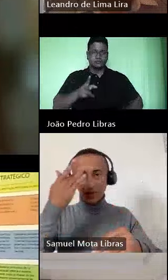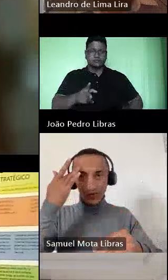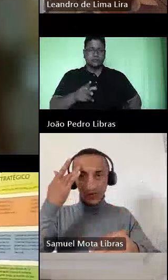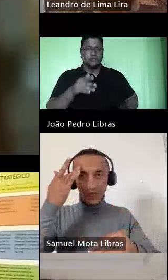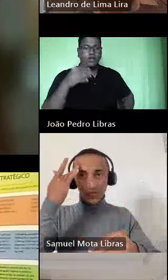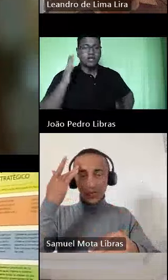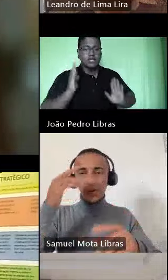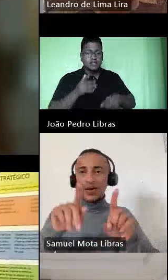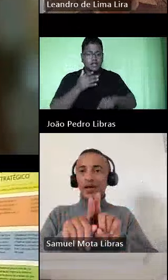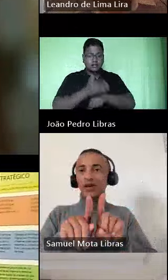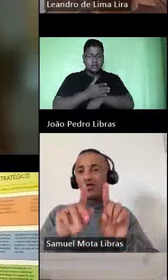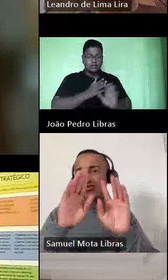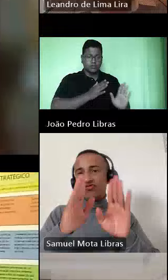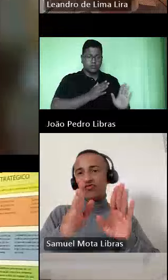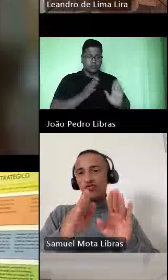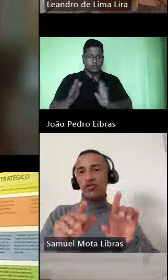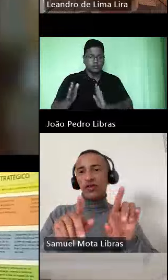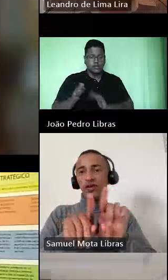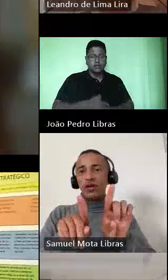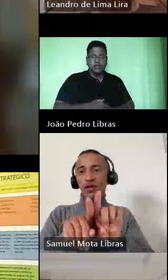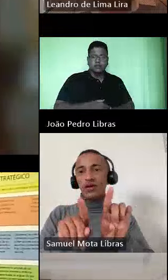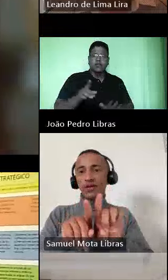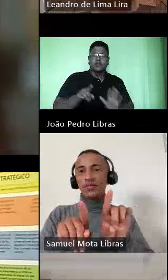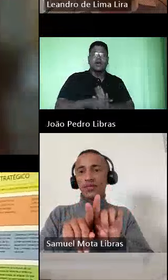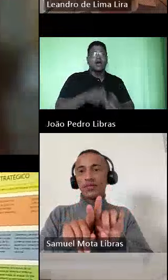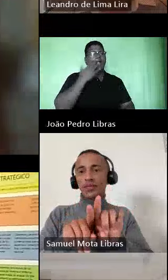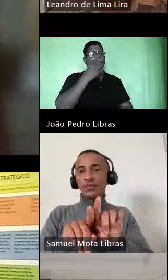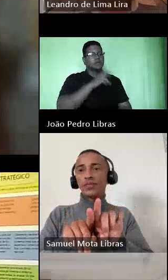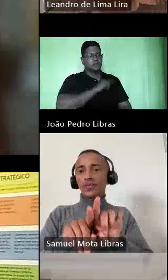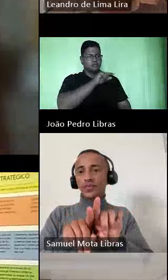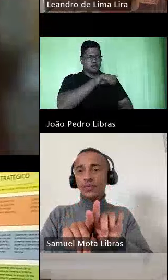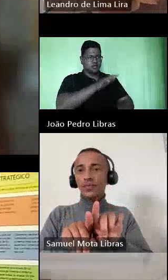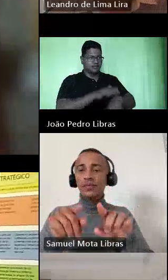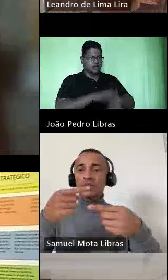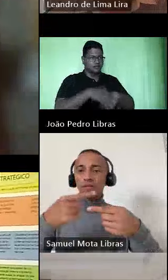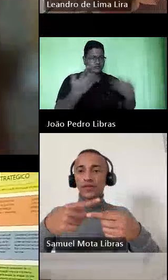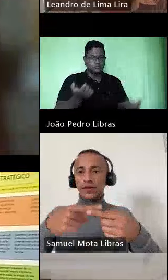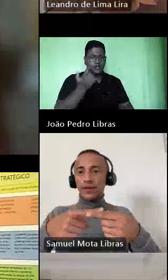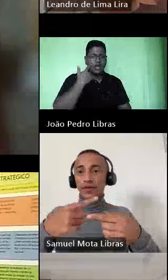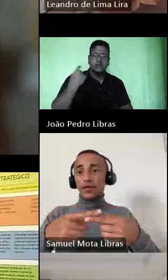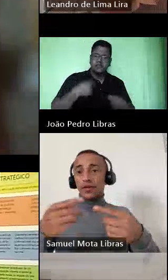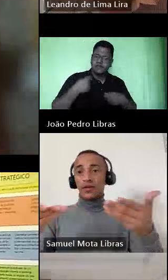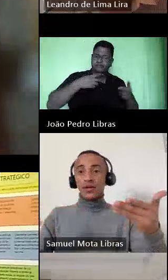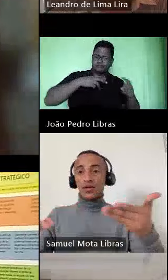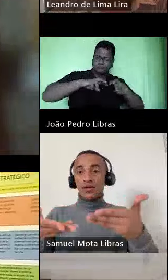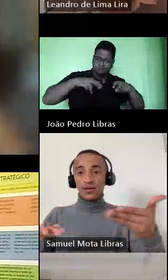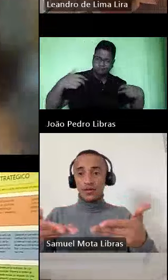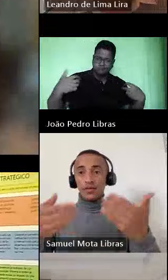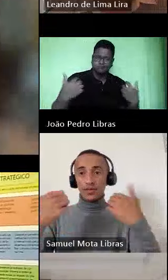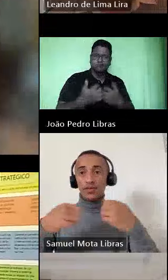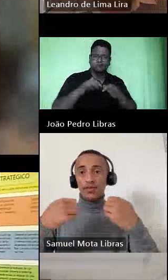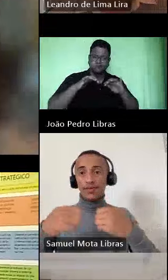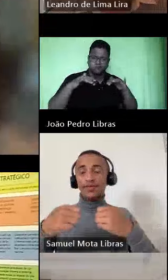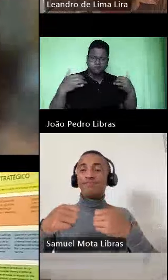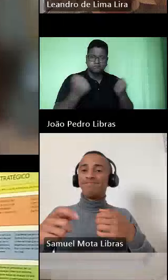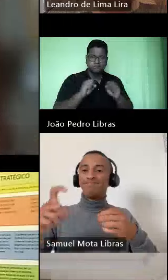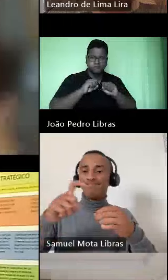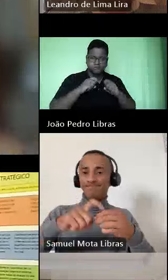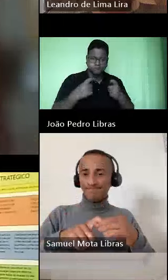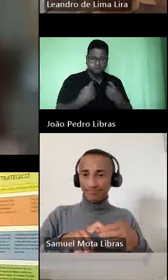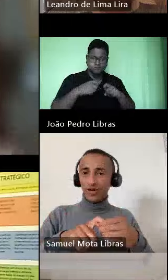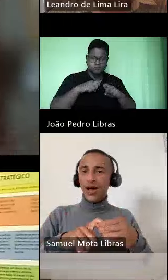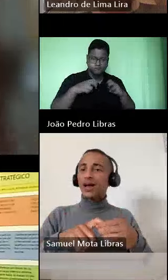processo dis assim Nossa por que que por que que era feito assim aí tentem Reinventar roda e reinventa a roda do mesmo jeito que alguém já fez lá